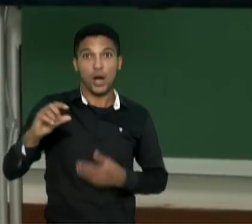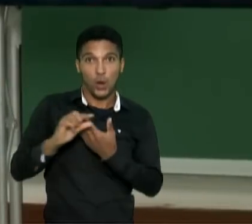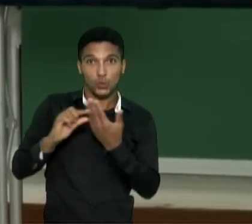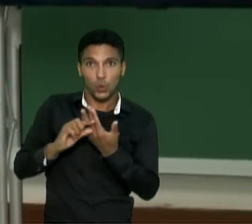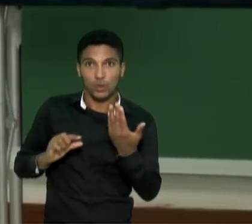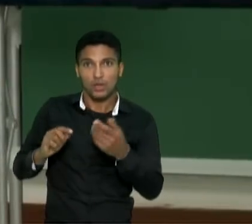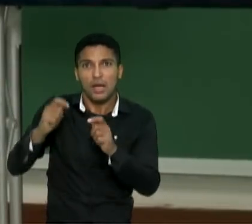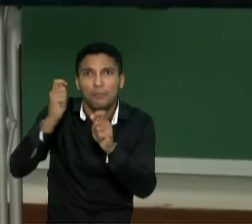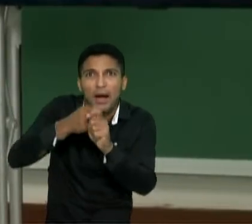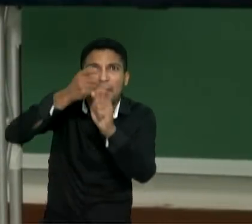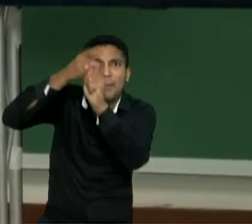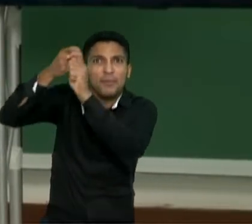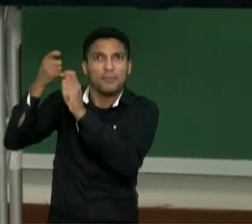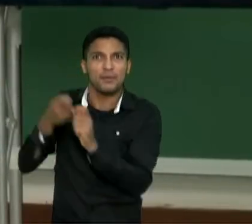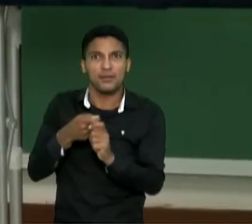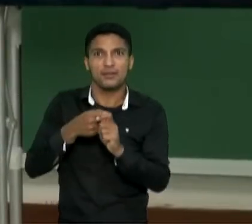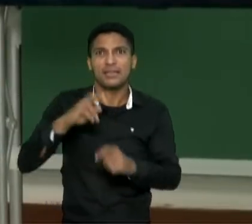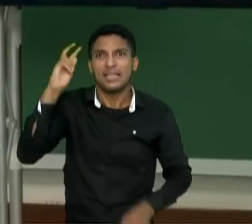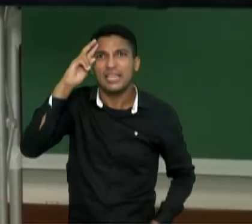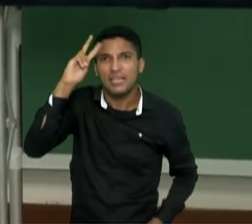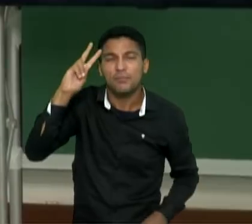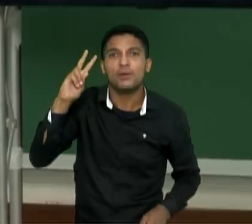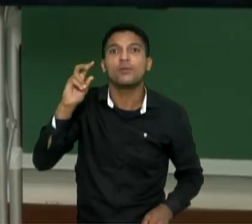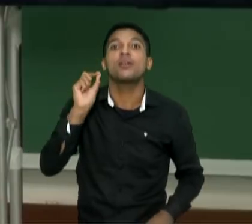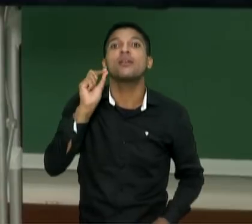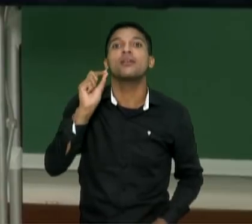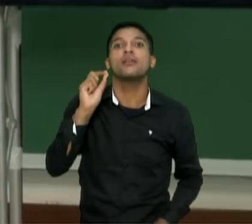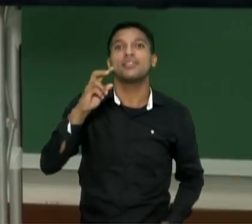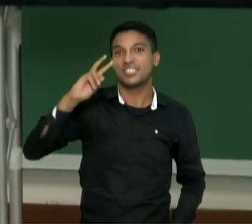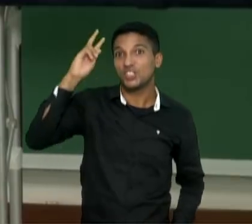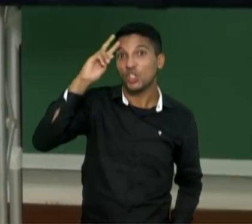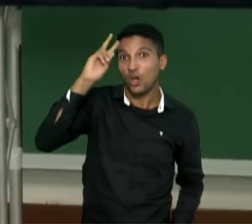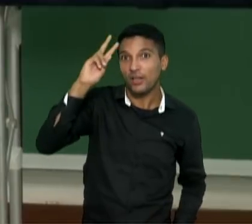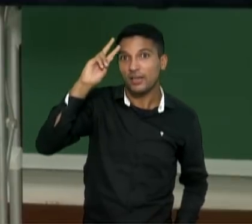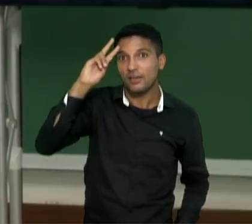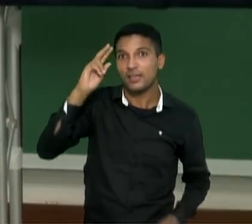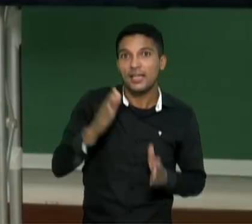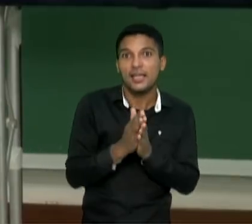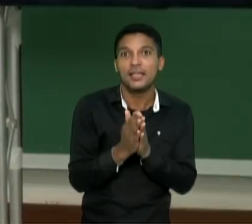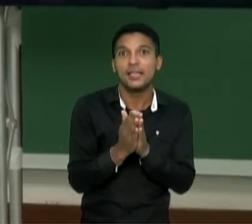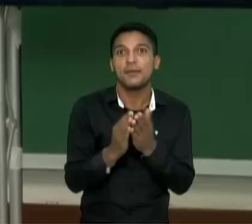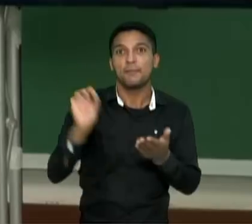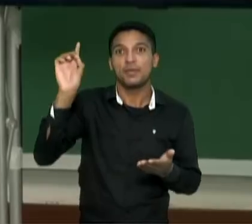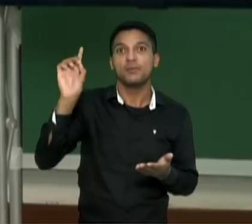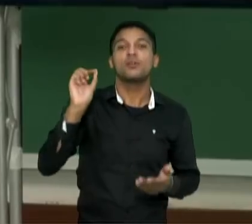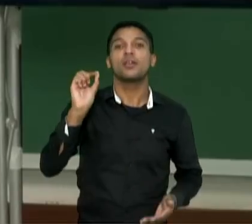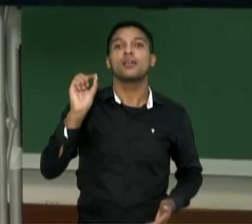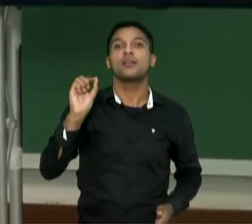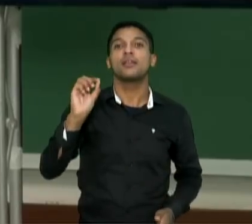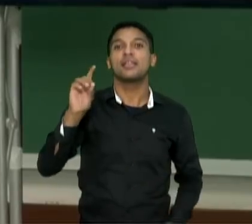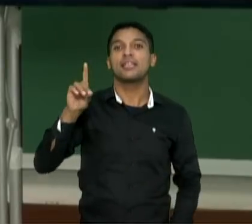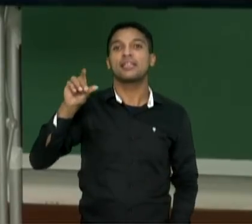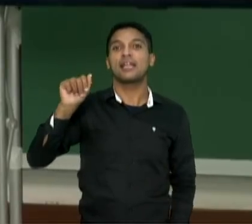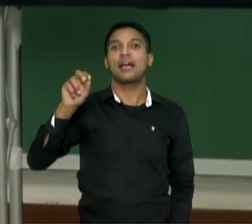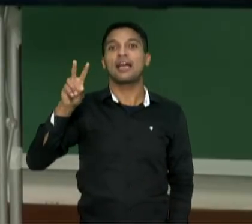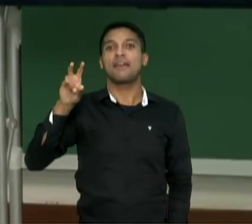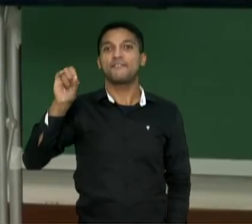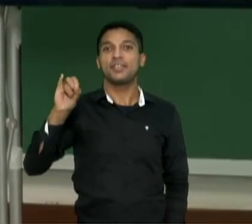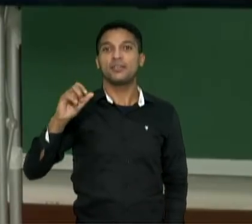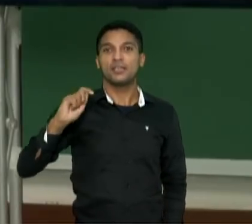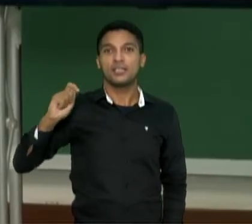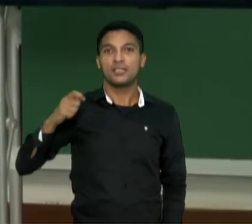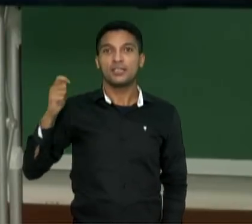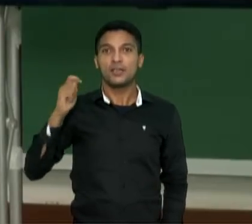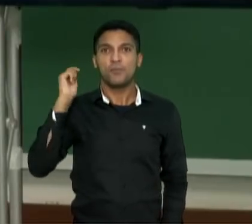história bíblica. O Davi, ele matou um gigante a pedradas, e ele era